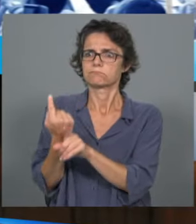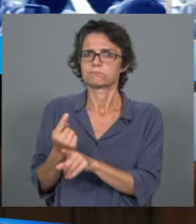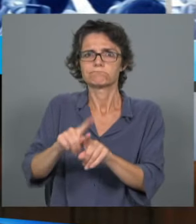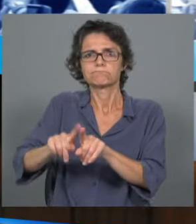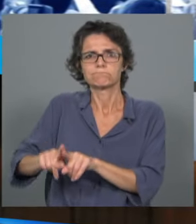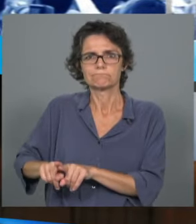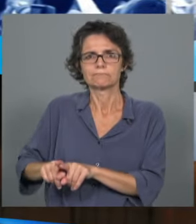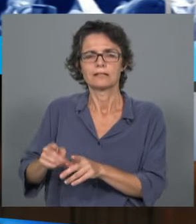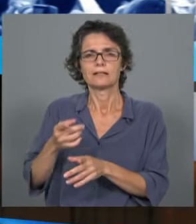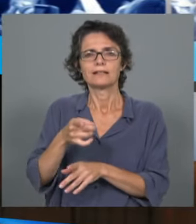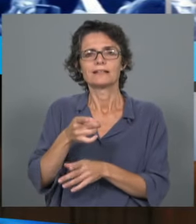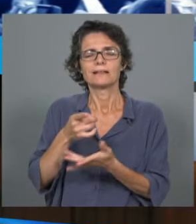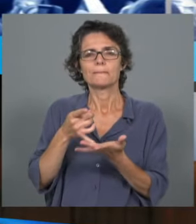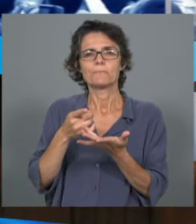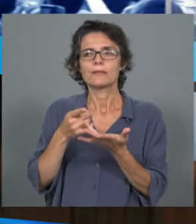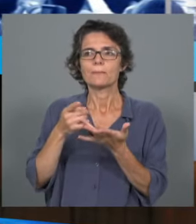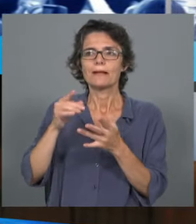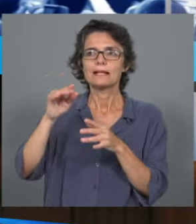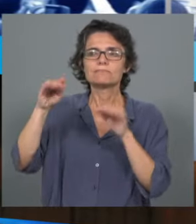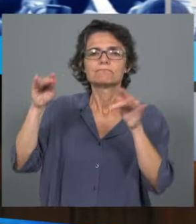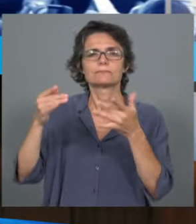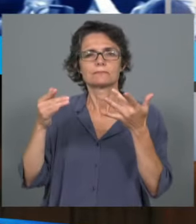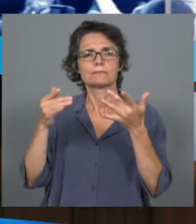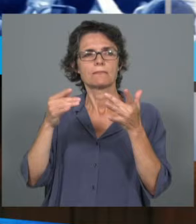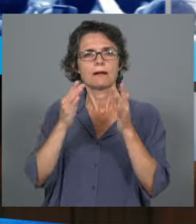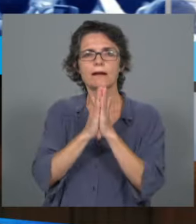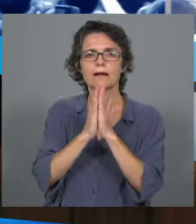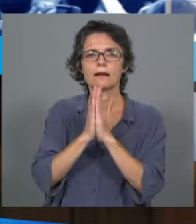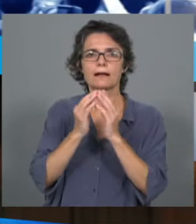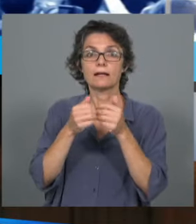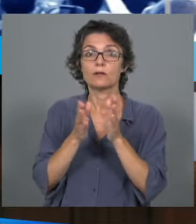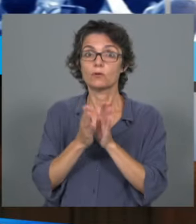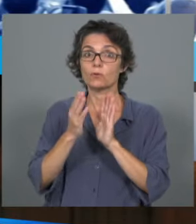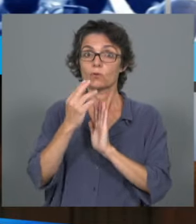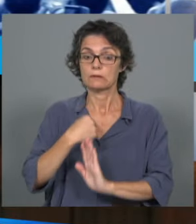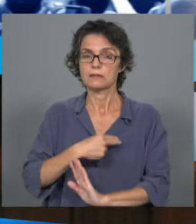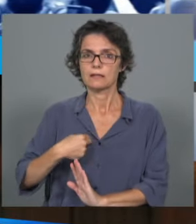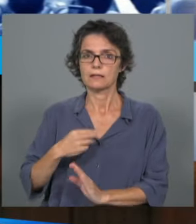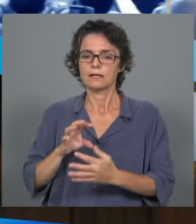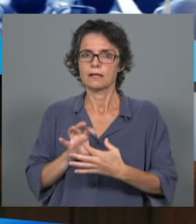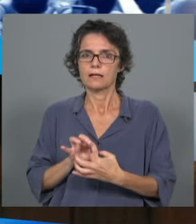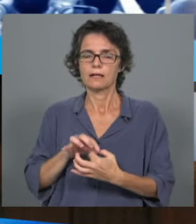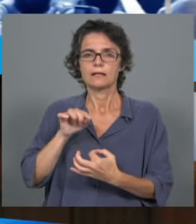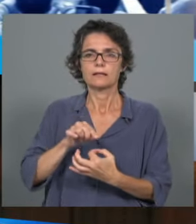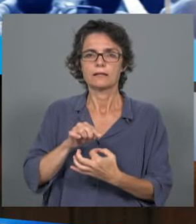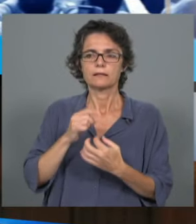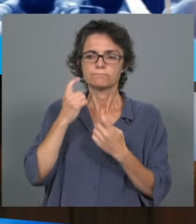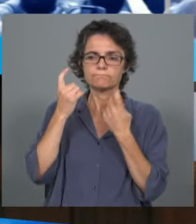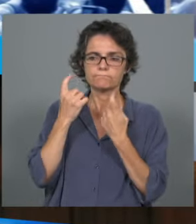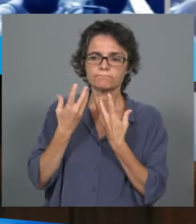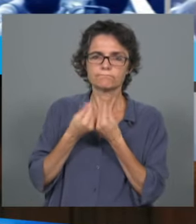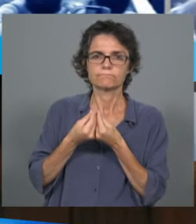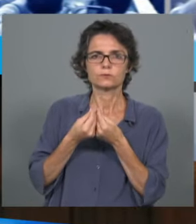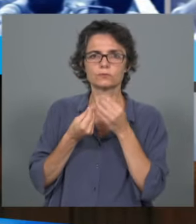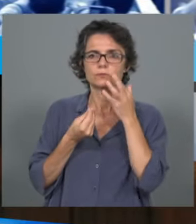para alertar o conjunto das igrejas cristãs a refletirem sobre esta consciência